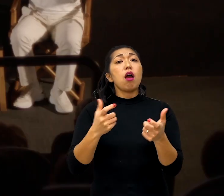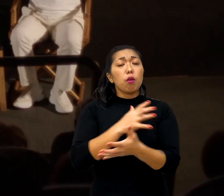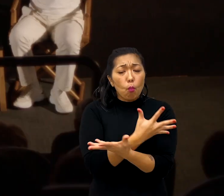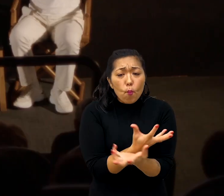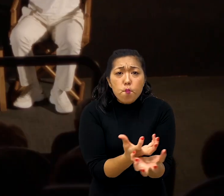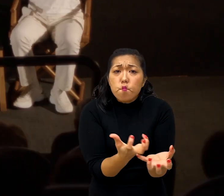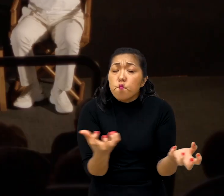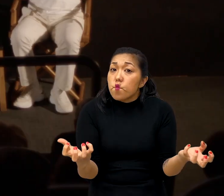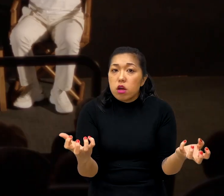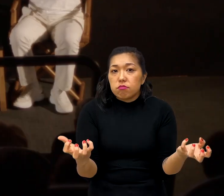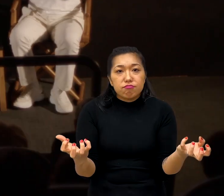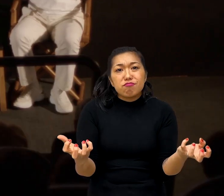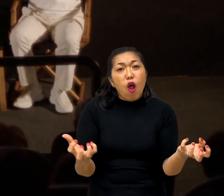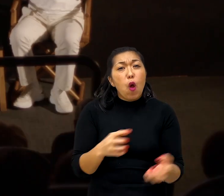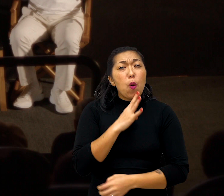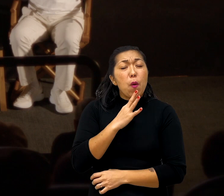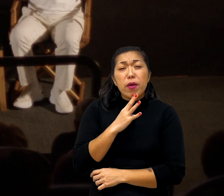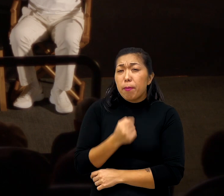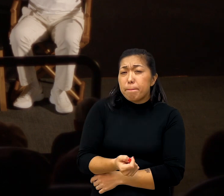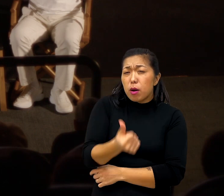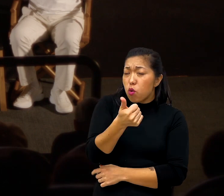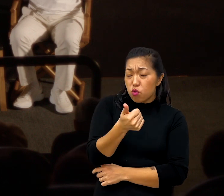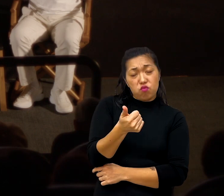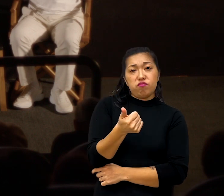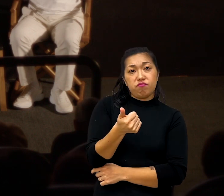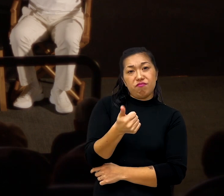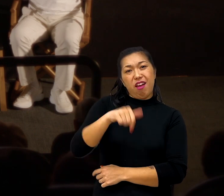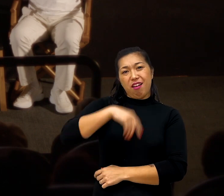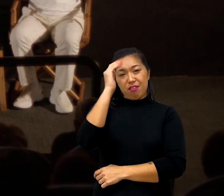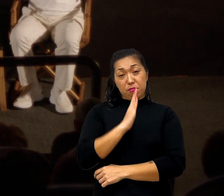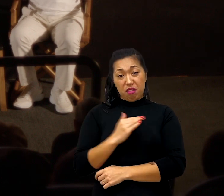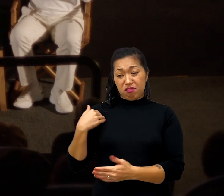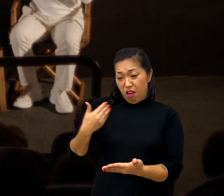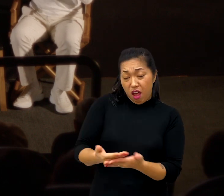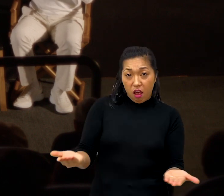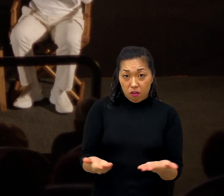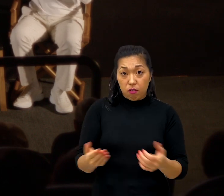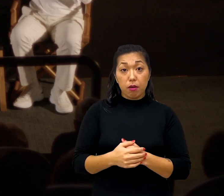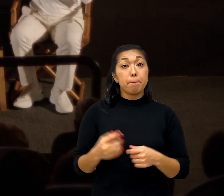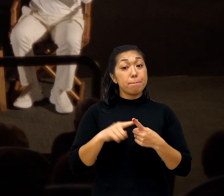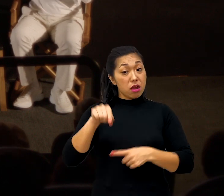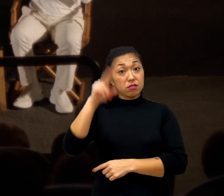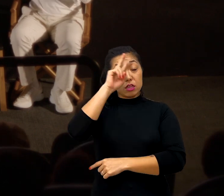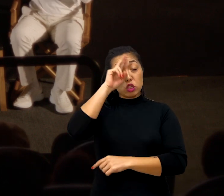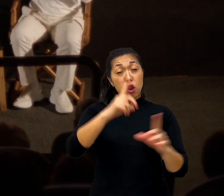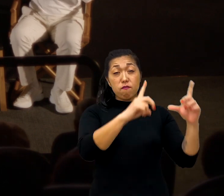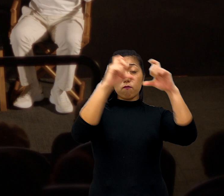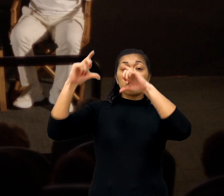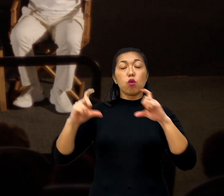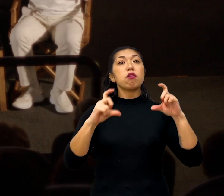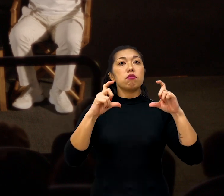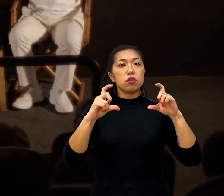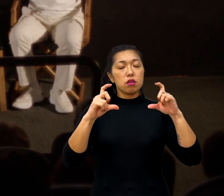semiárido, né? Todo mundo que cresceu no Brasil conhece essa história. Essa história e a fotografia desse